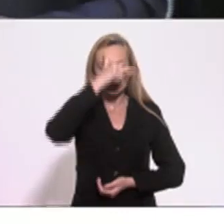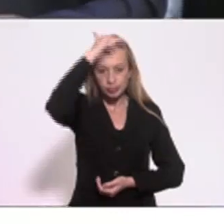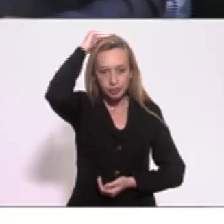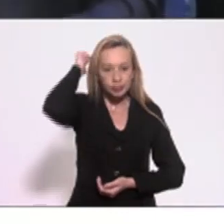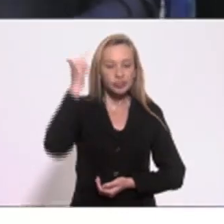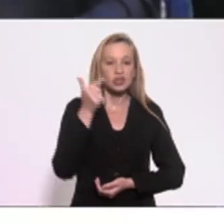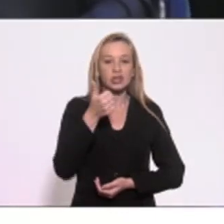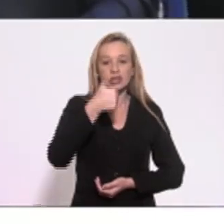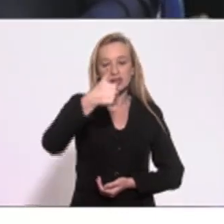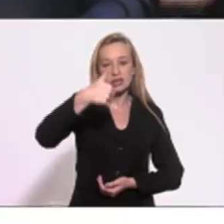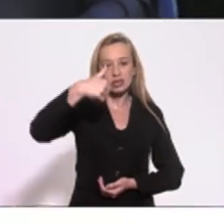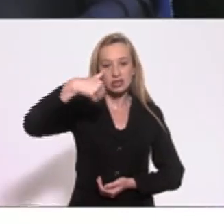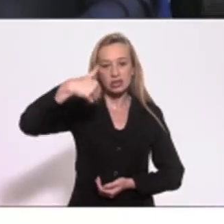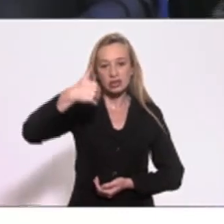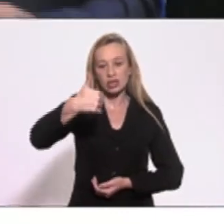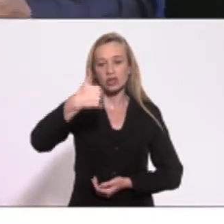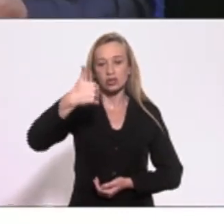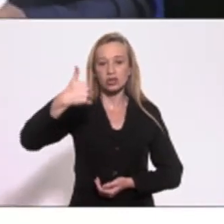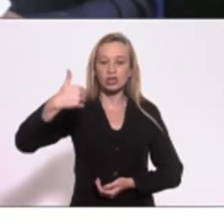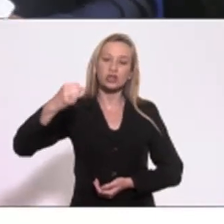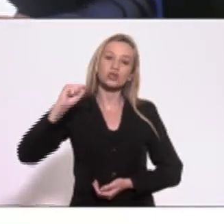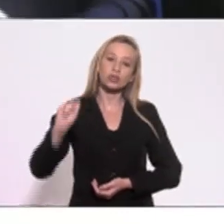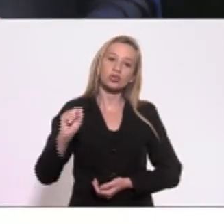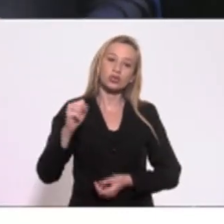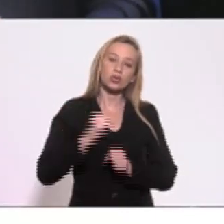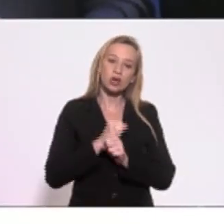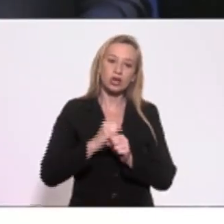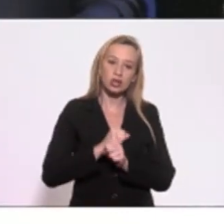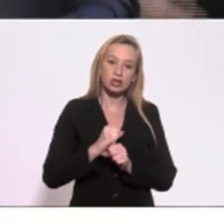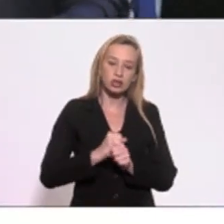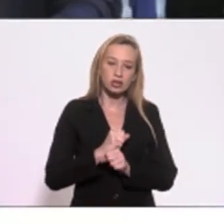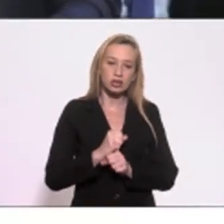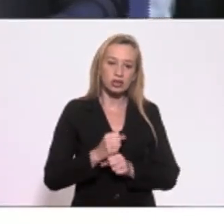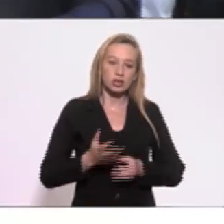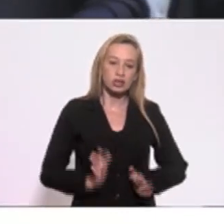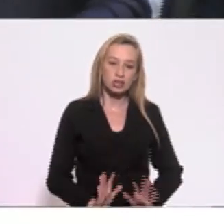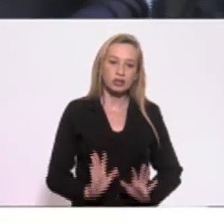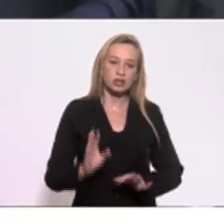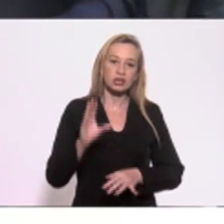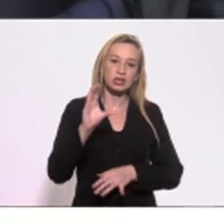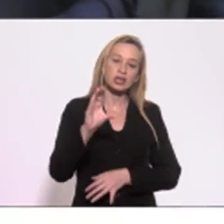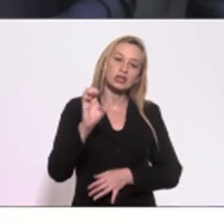faz 118 anos de nascimento da poetisa Cecília Meirelles.